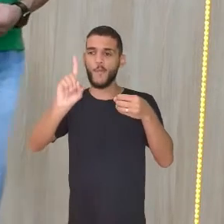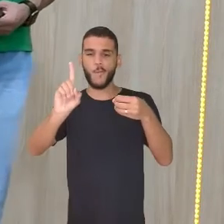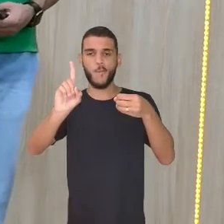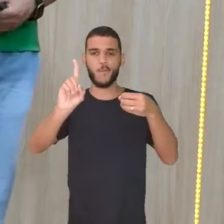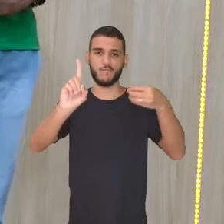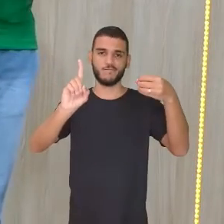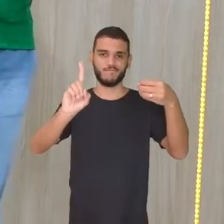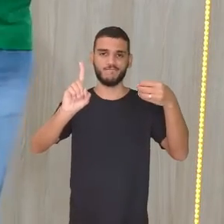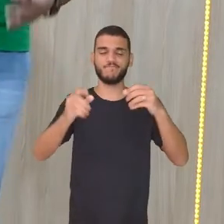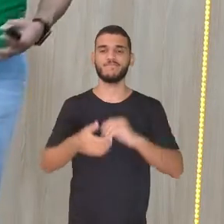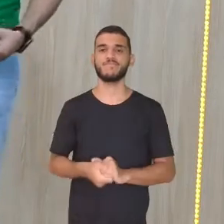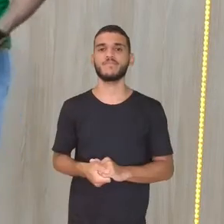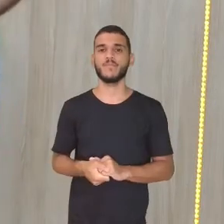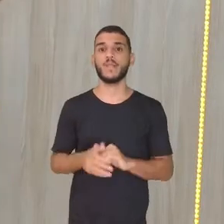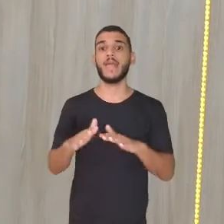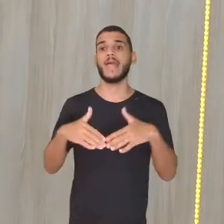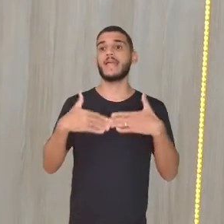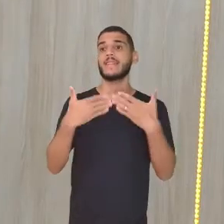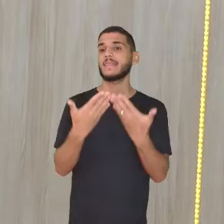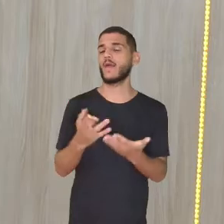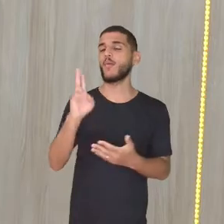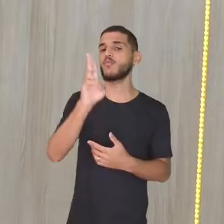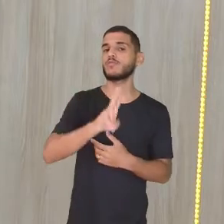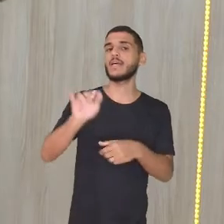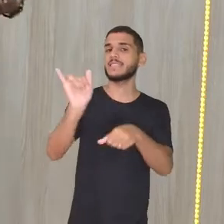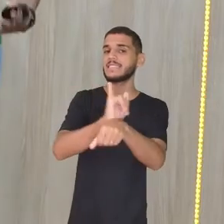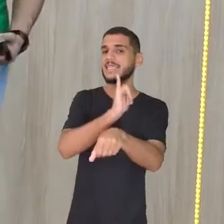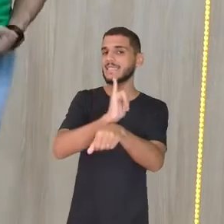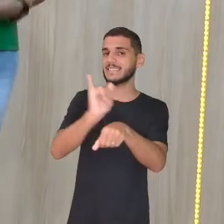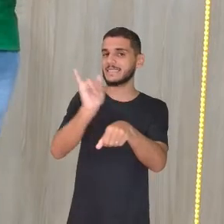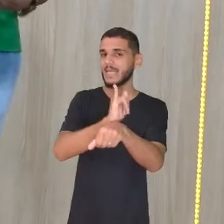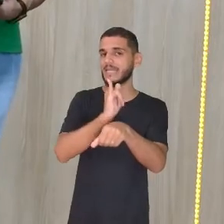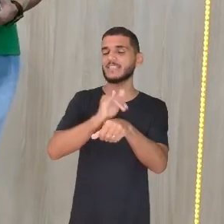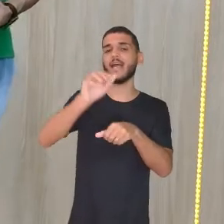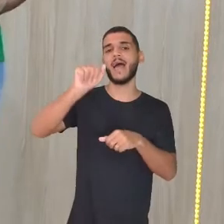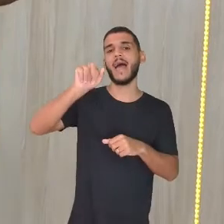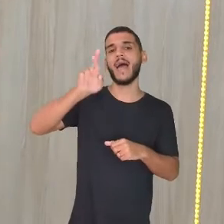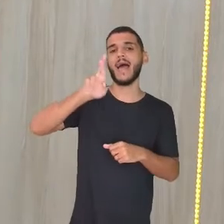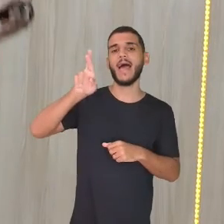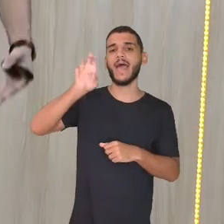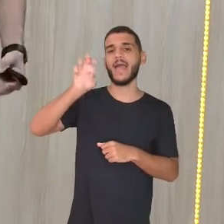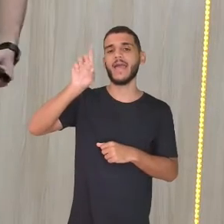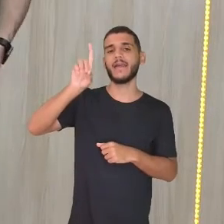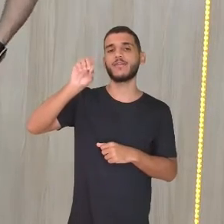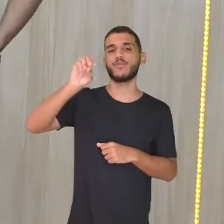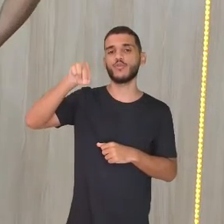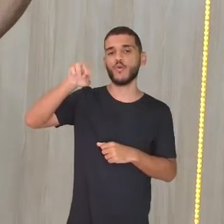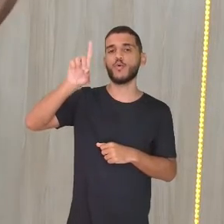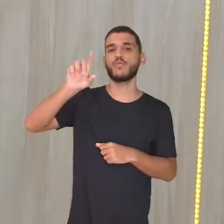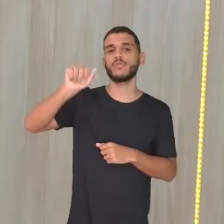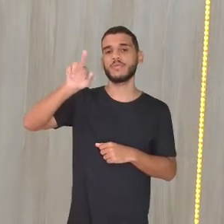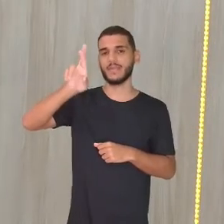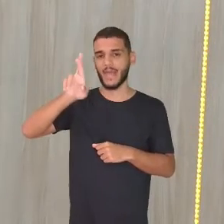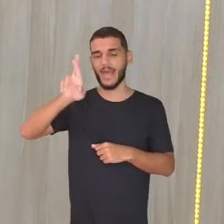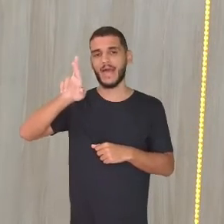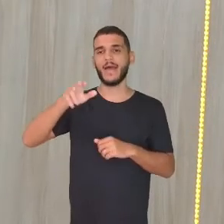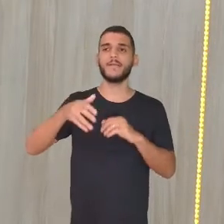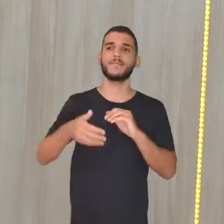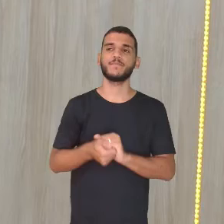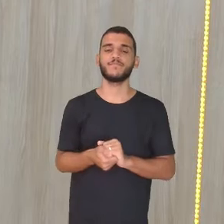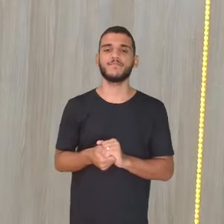você for arredondar, quando você for aproximar ou encontrar uma estimativa, você